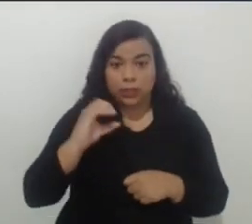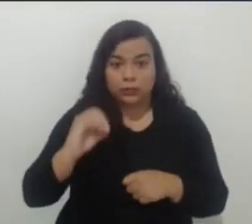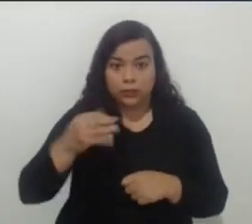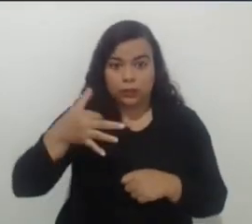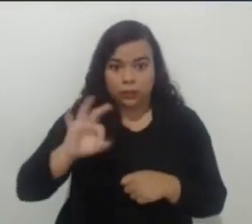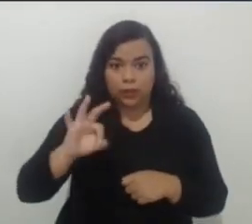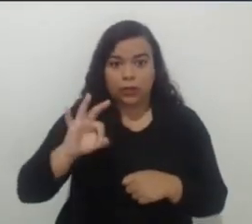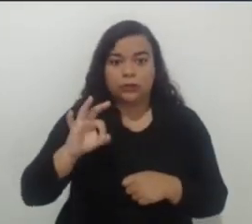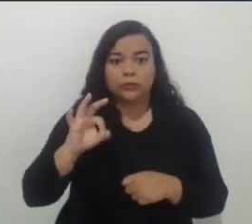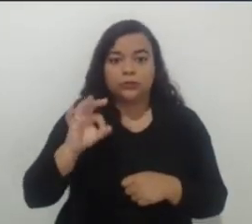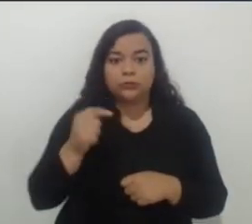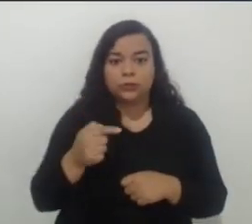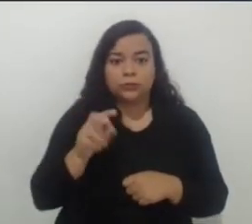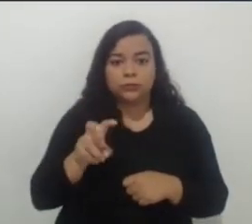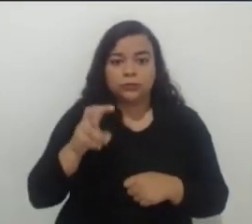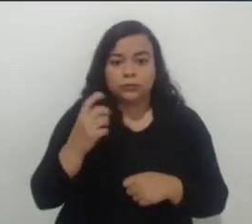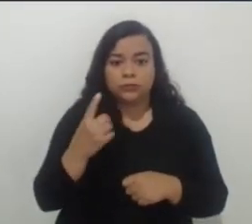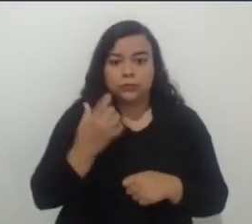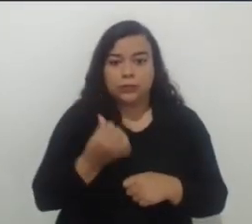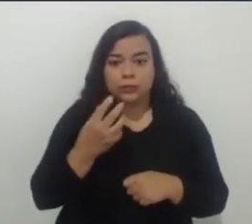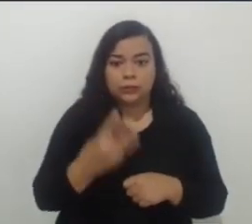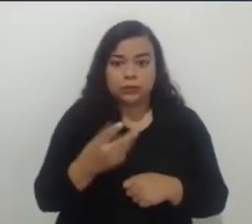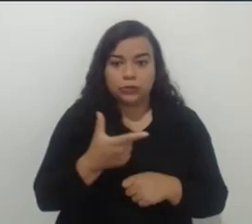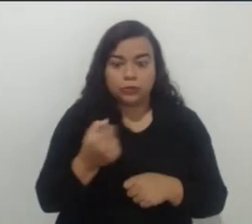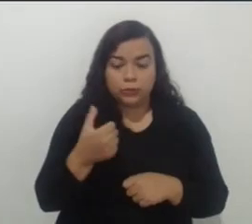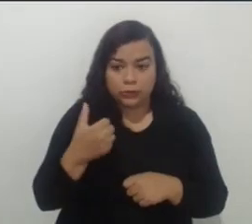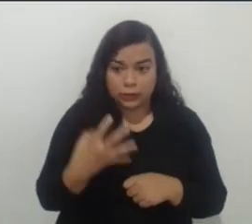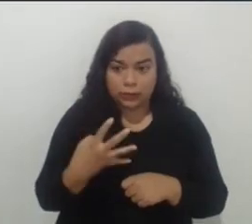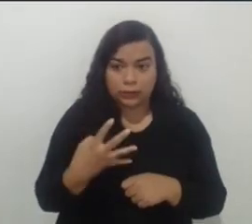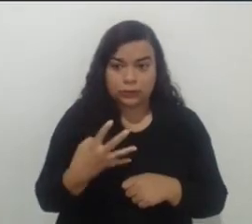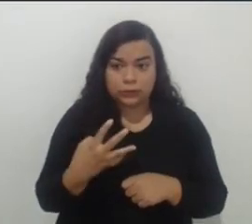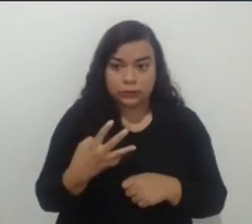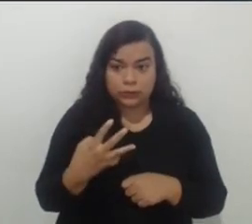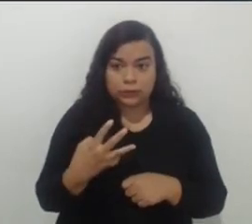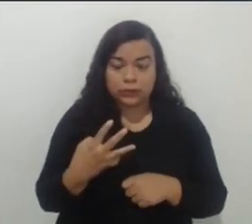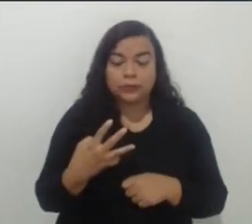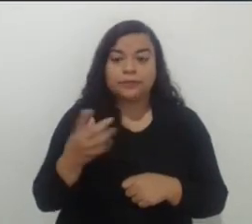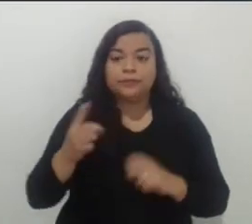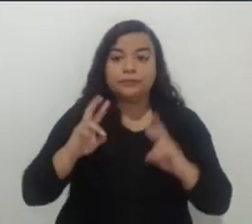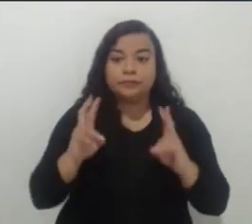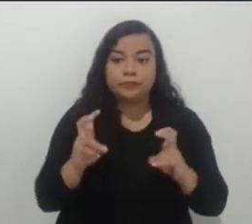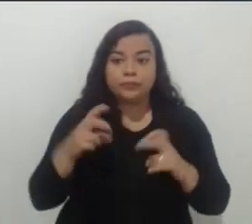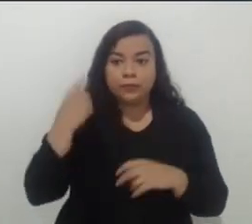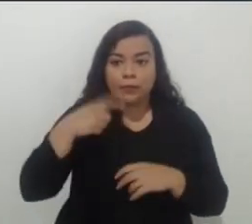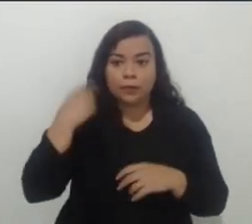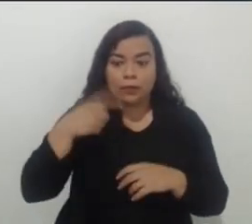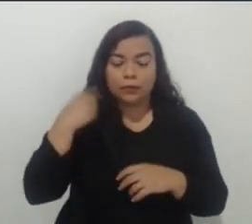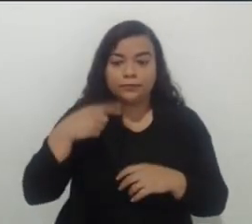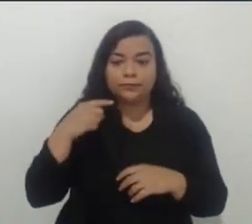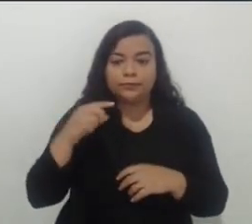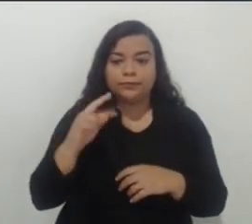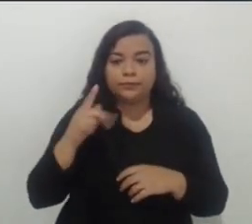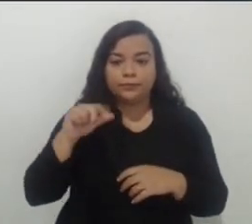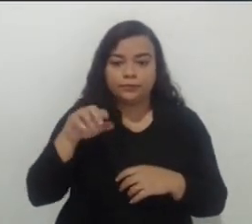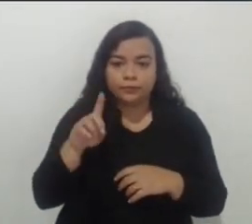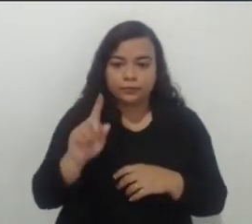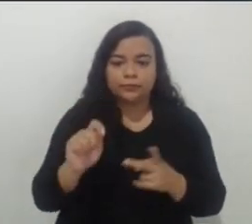00107513-2013. Impetrante é Monte de Holanda Advocacia. Advogados Fábio Luiz Monte de